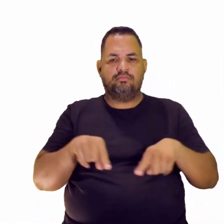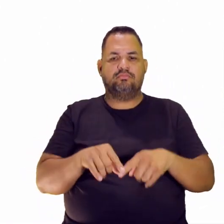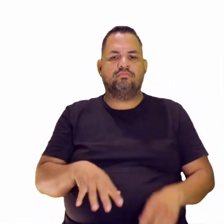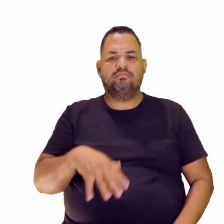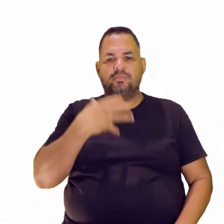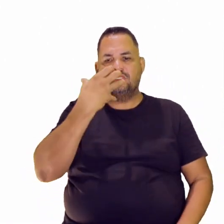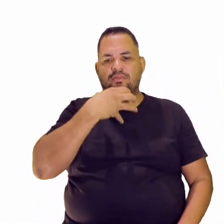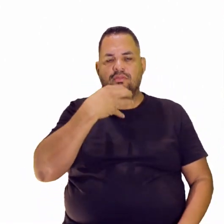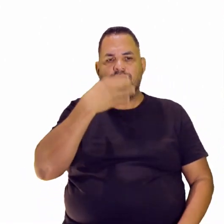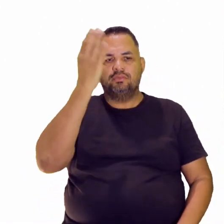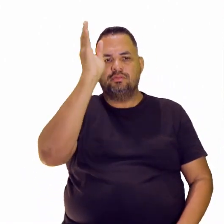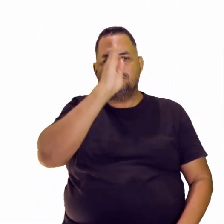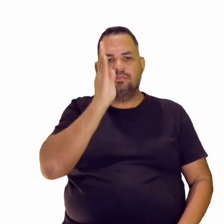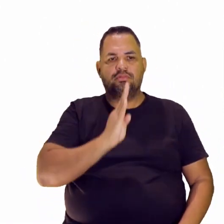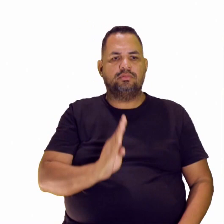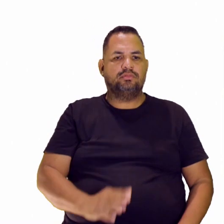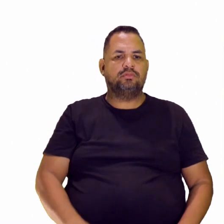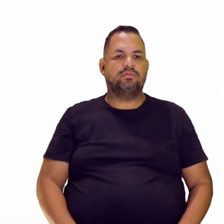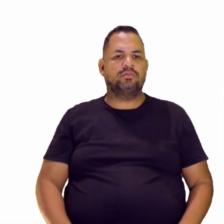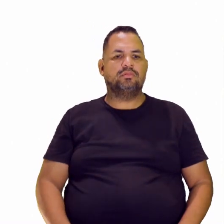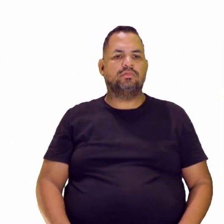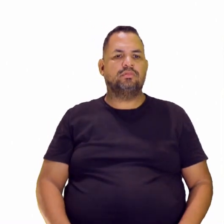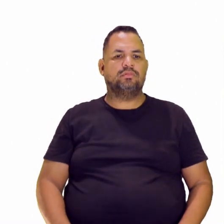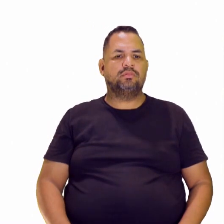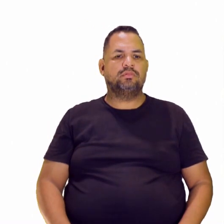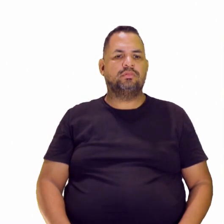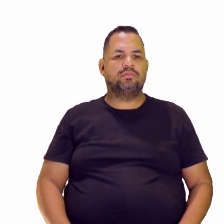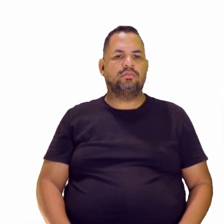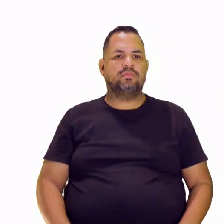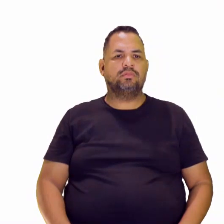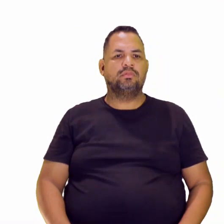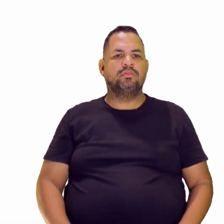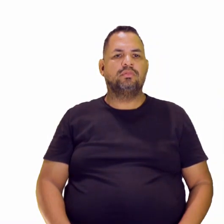com frutas brasileiras, tá?